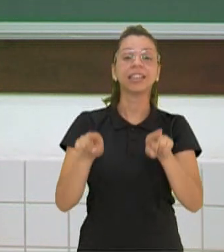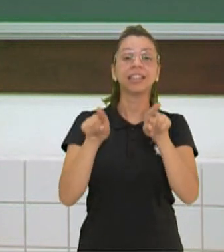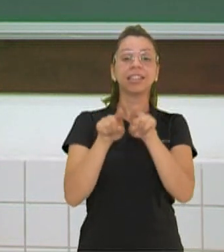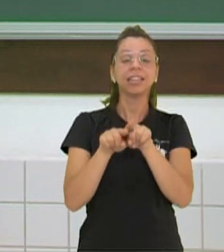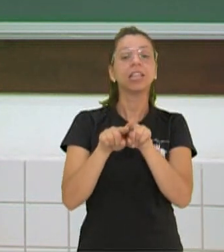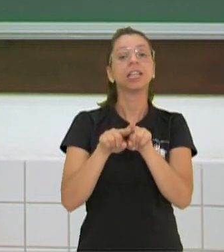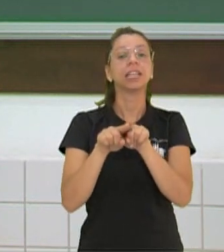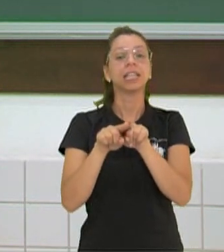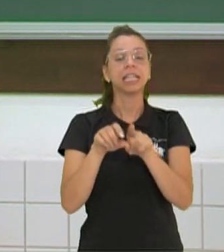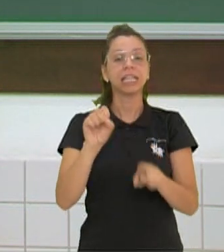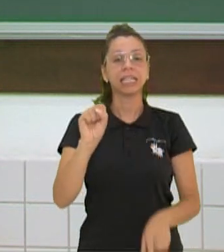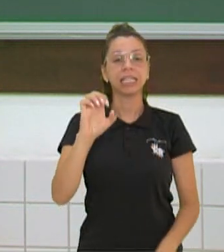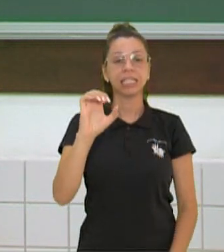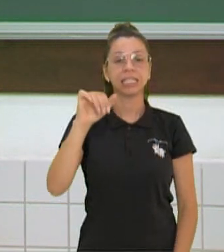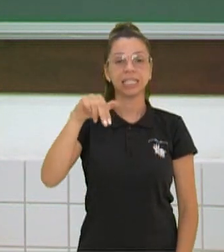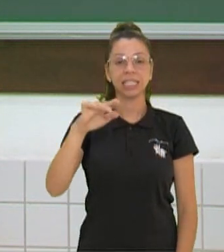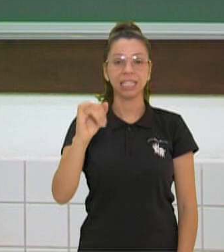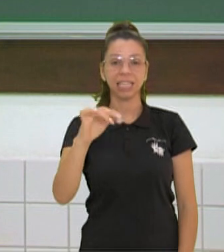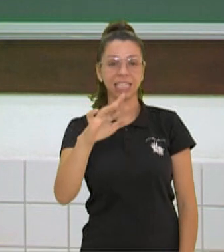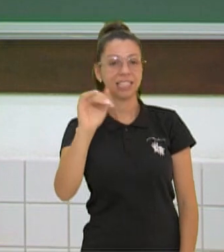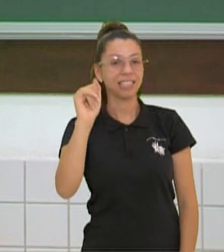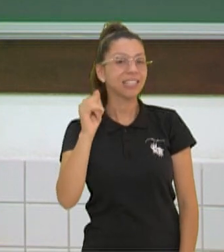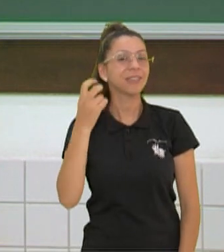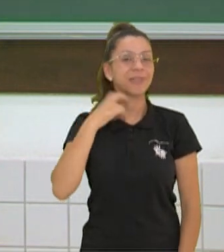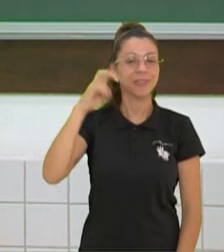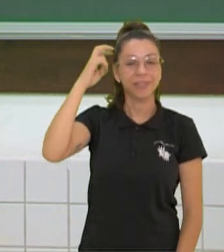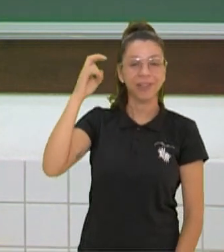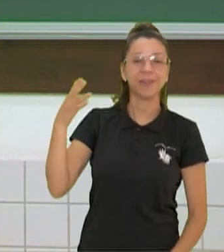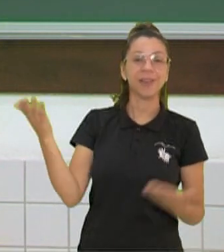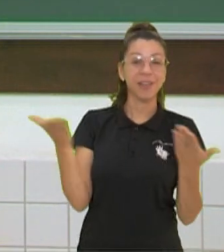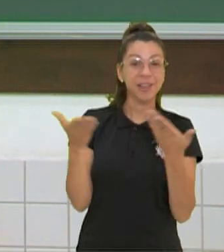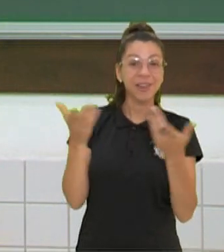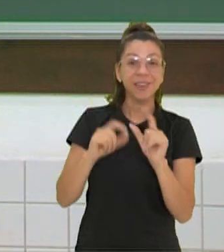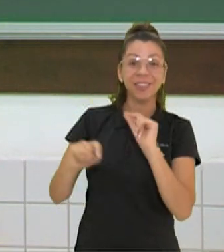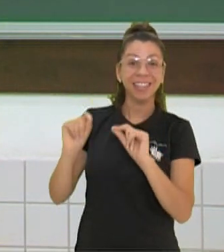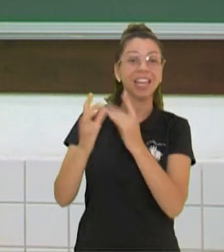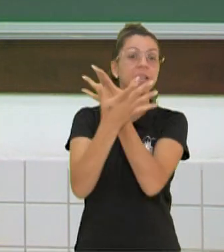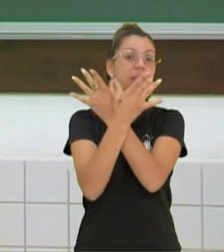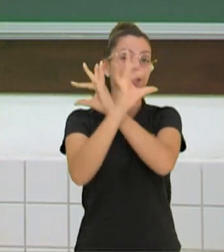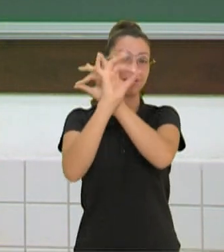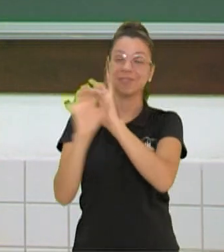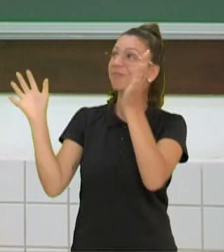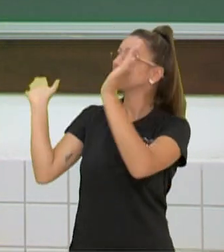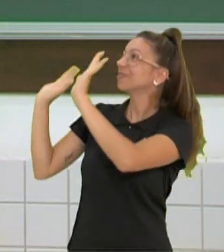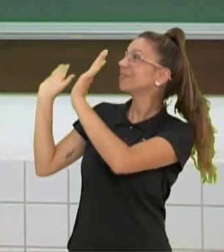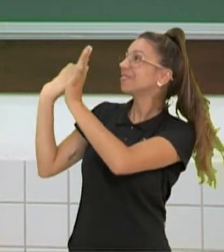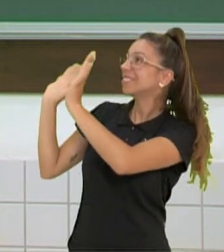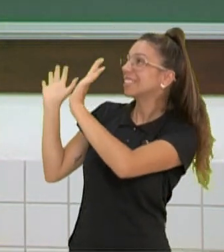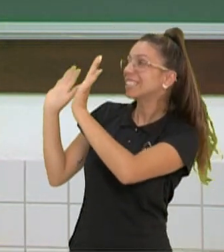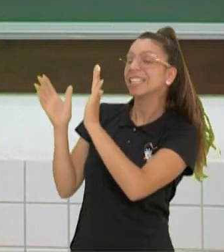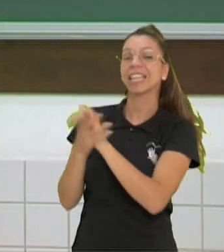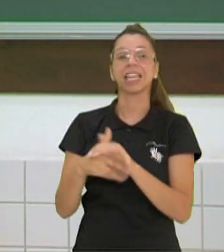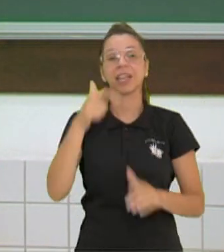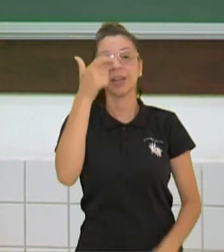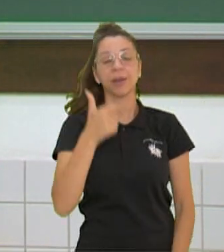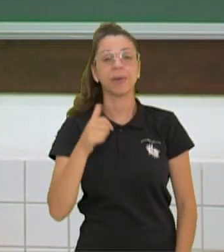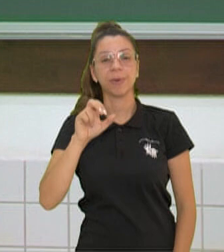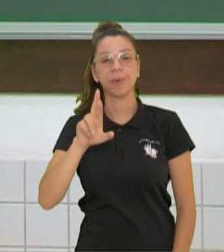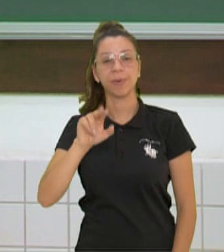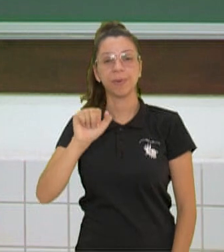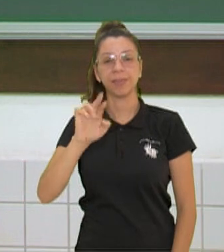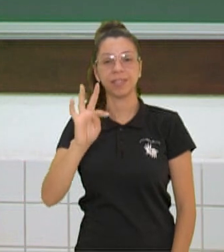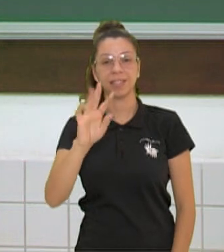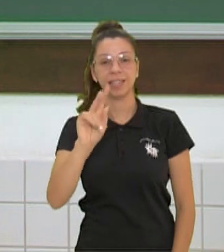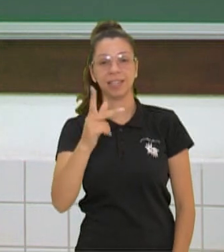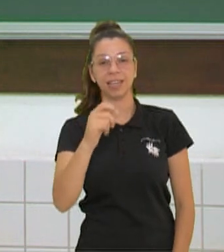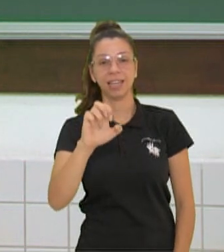cultural. Então, professora Rutineia aqui com vocês e a Elaine, nossa intérprete, aqui com a gente. Vamos